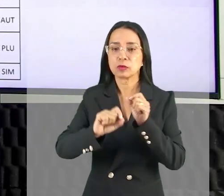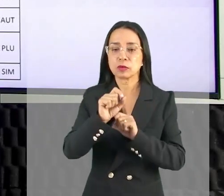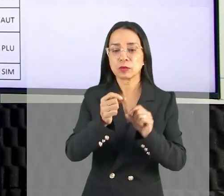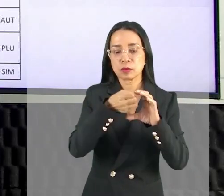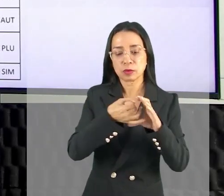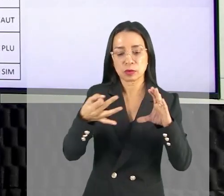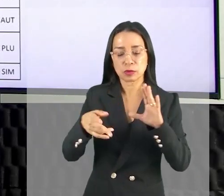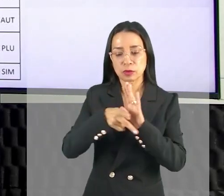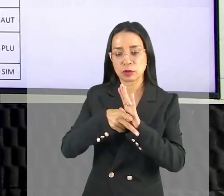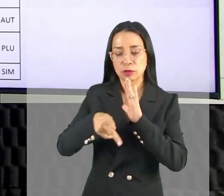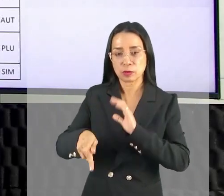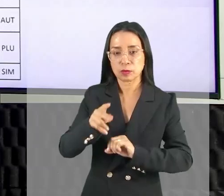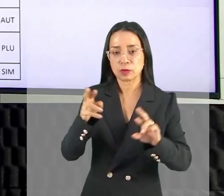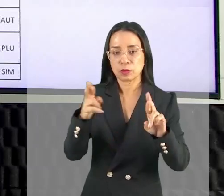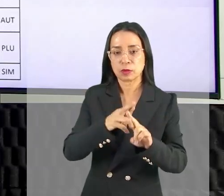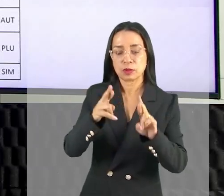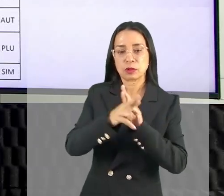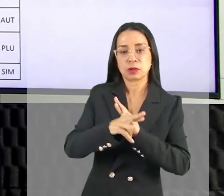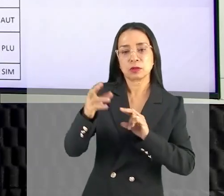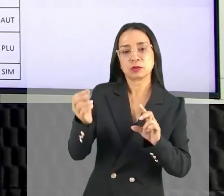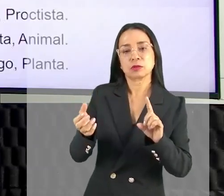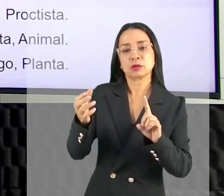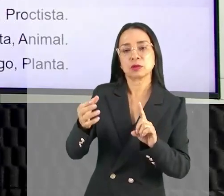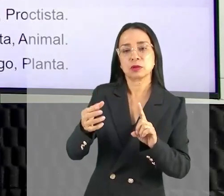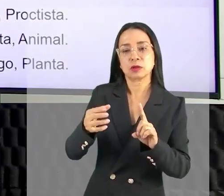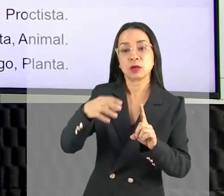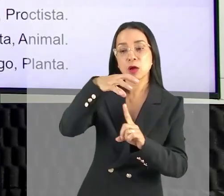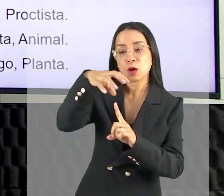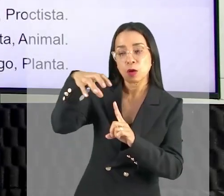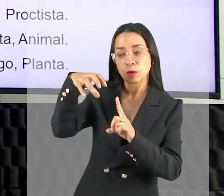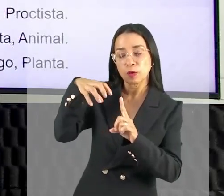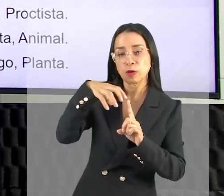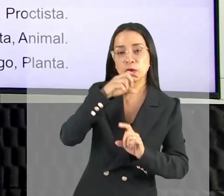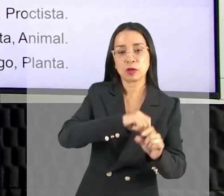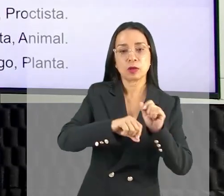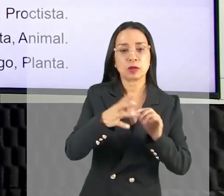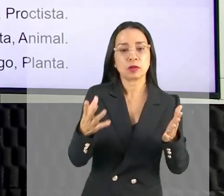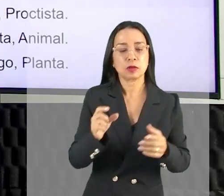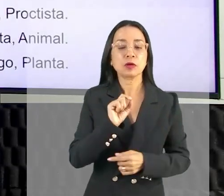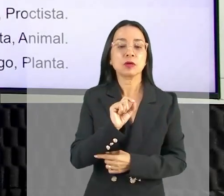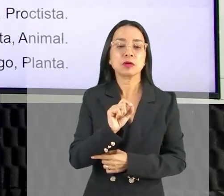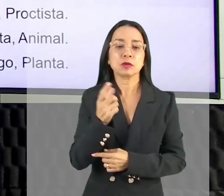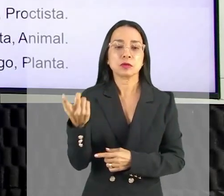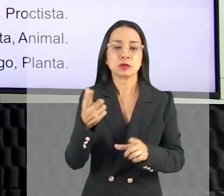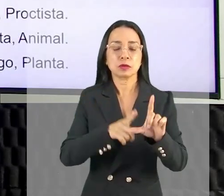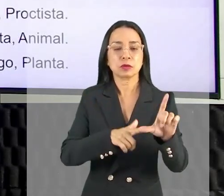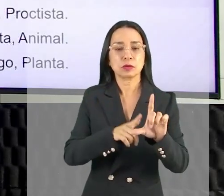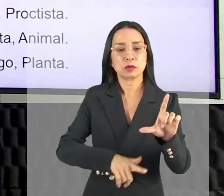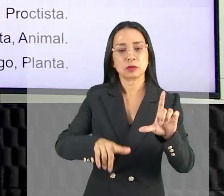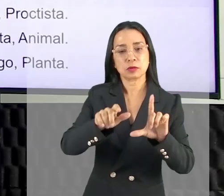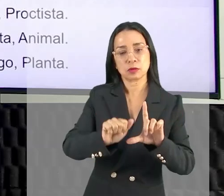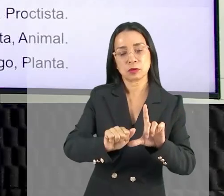as características relacionadas ao reino, né? Então, a gente vem aqui, ó,